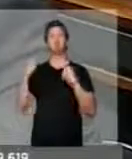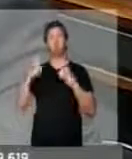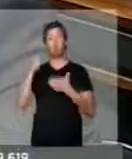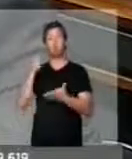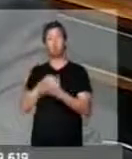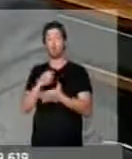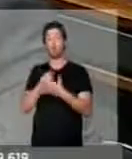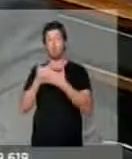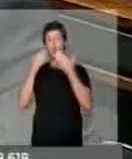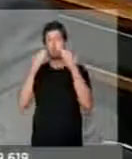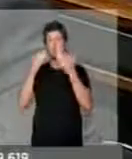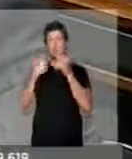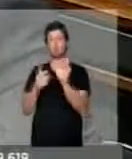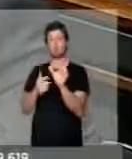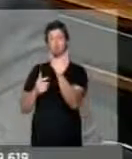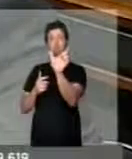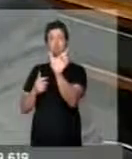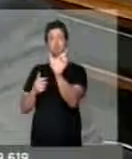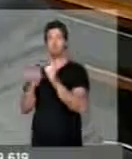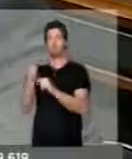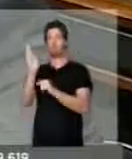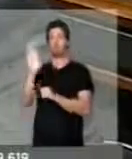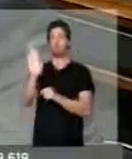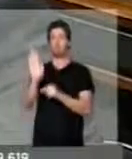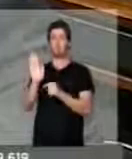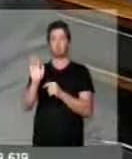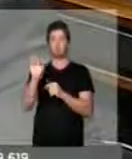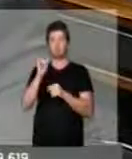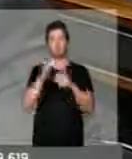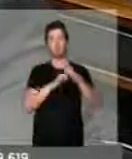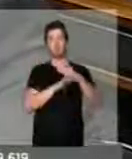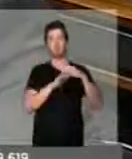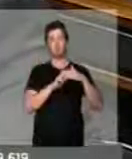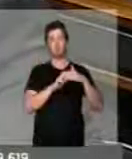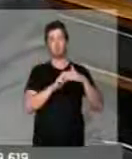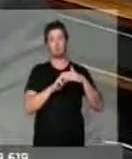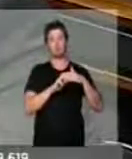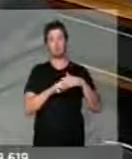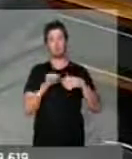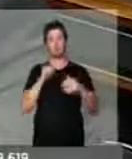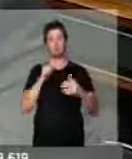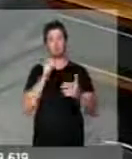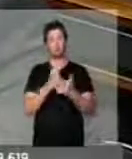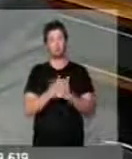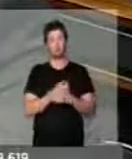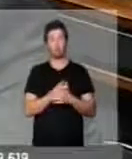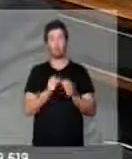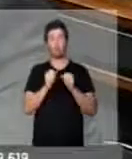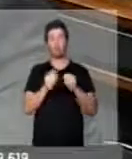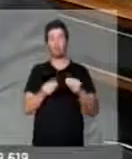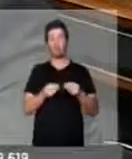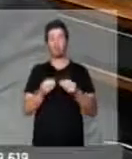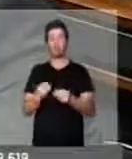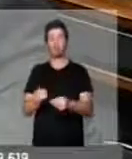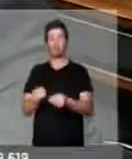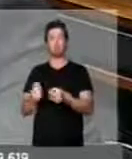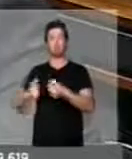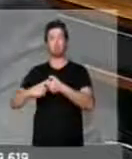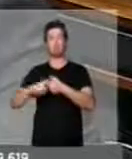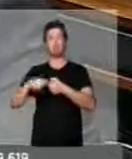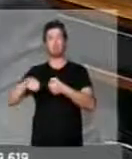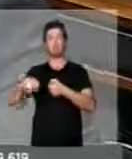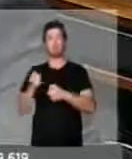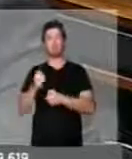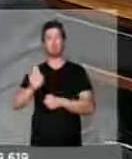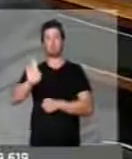apresentar a carteira de habilitação da motocicleta. E no caso de pessoa jurídica, afirma que comprasse só poderia entregar a motocicleta a quem